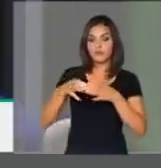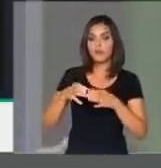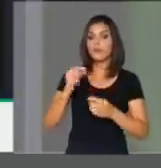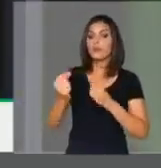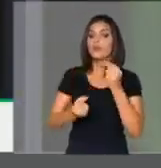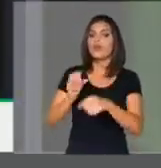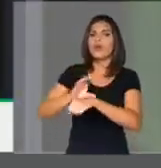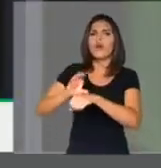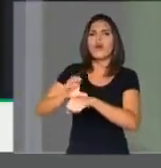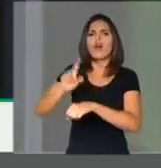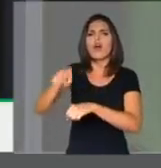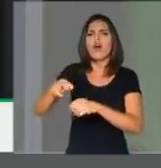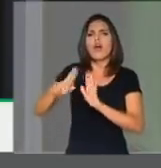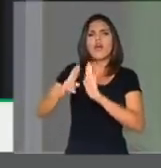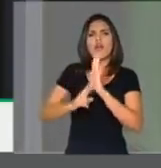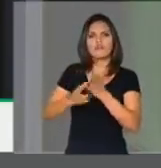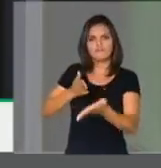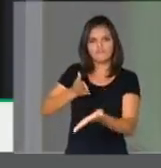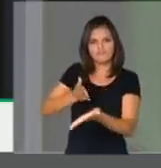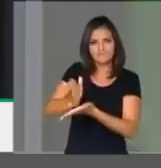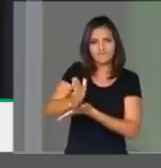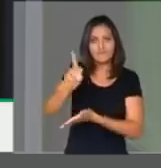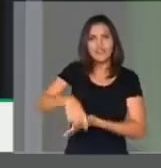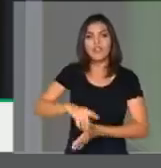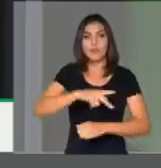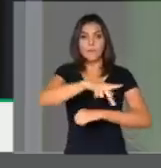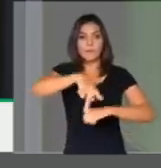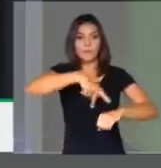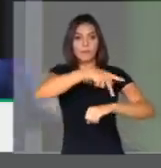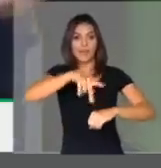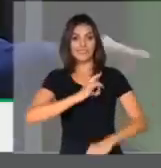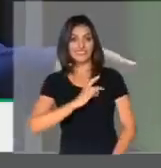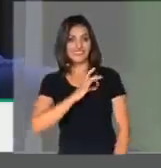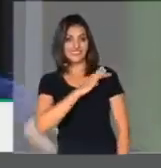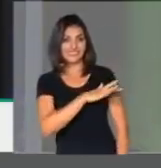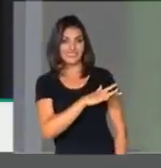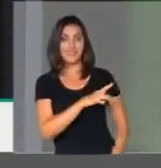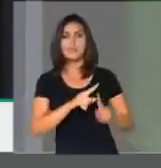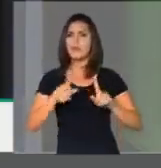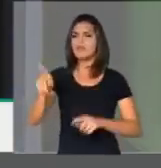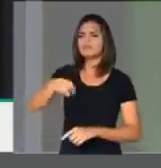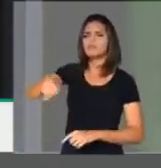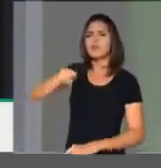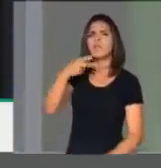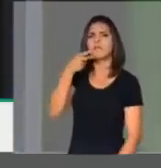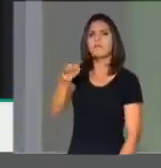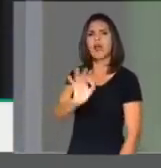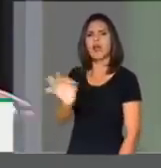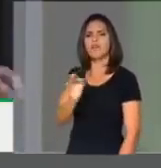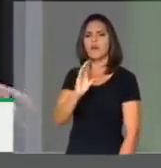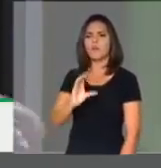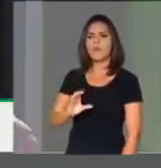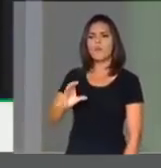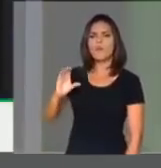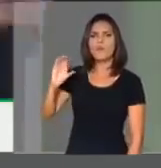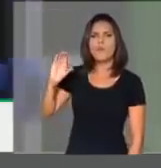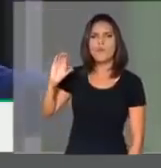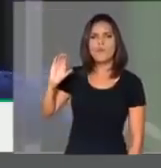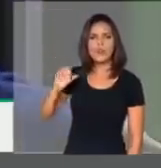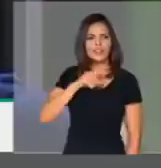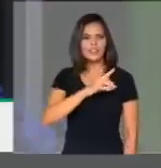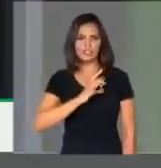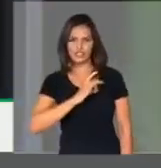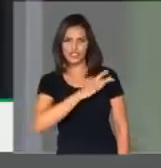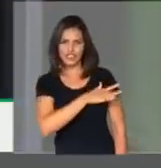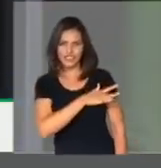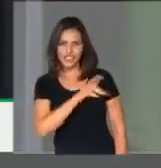para regulamentação, o Chile. Mas o que eles não dizem é que no Chile de Pinochet, que